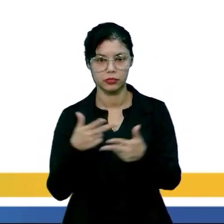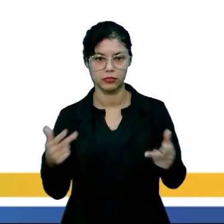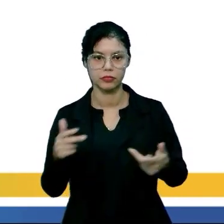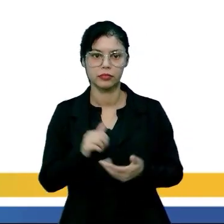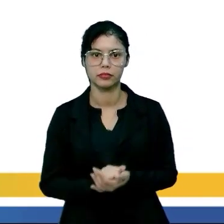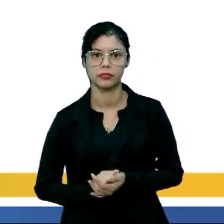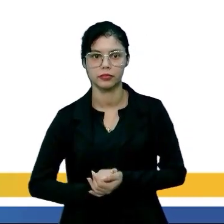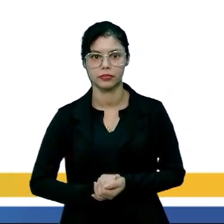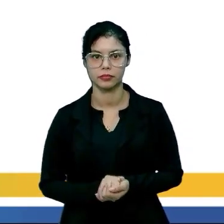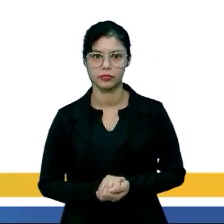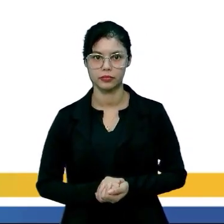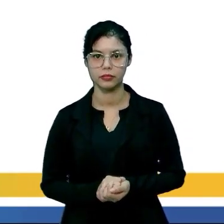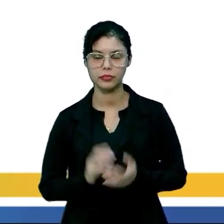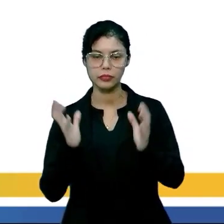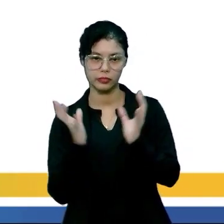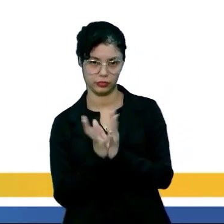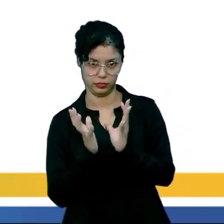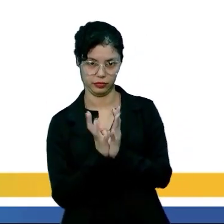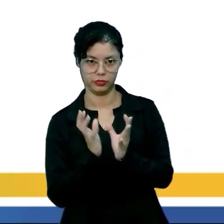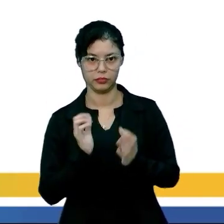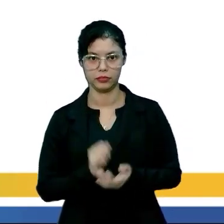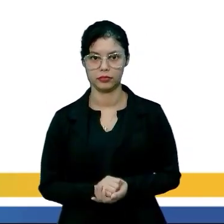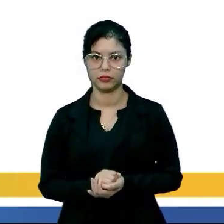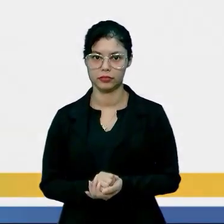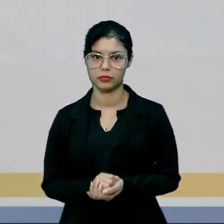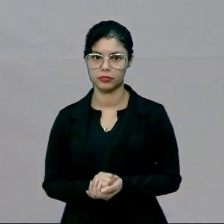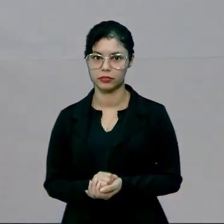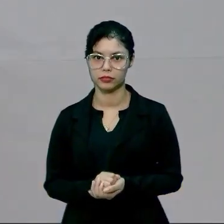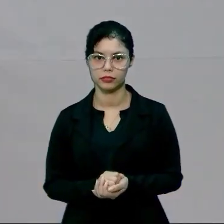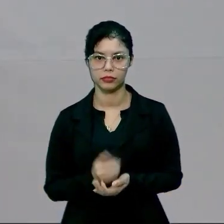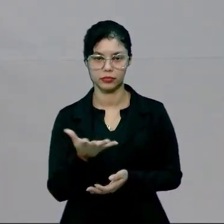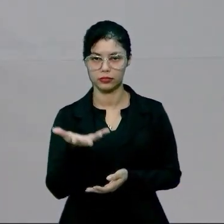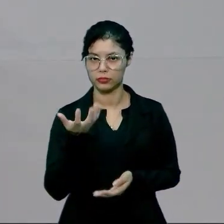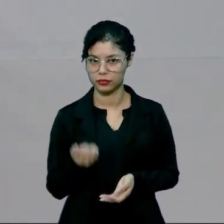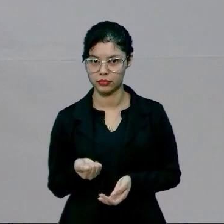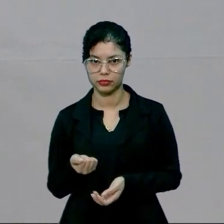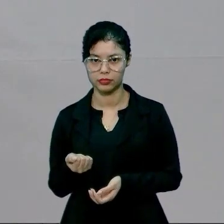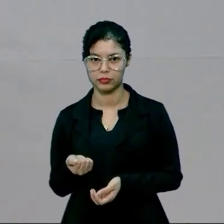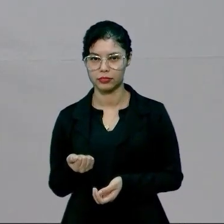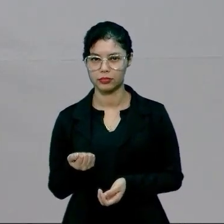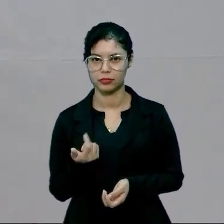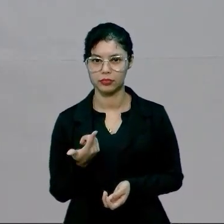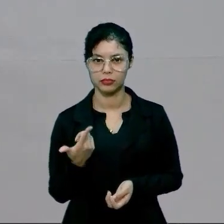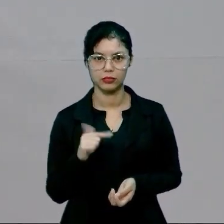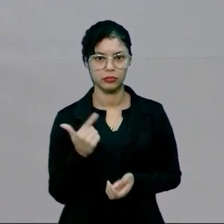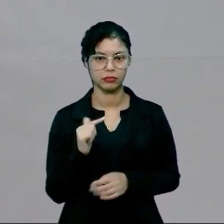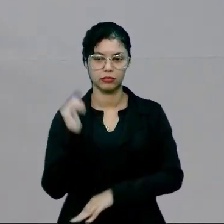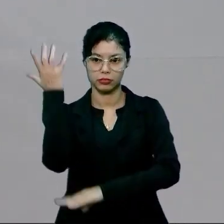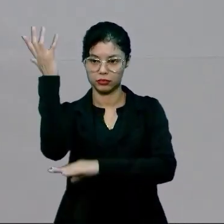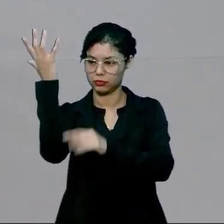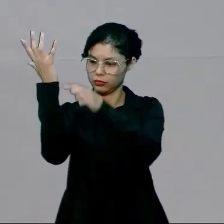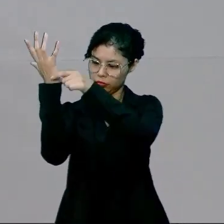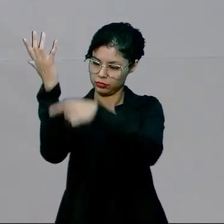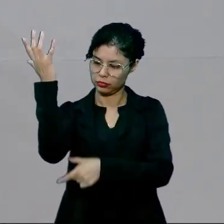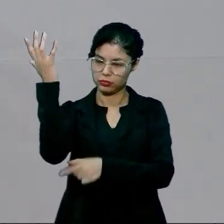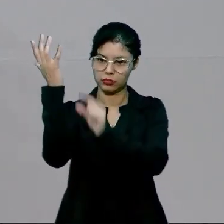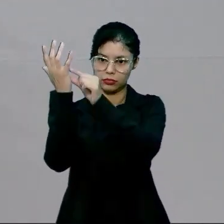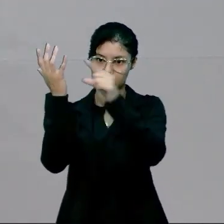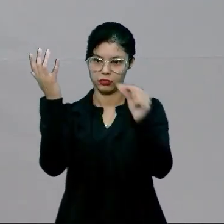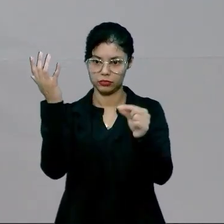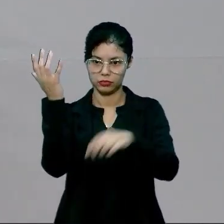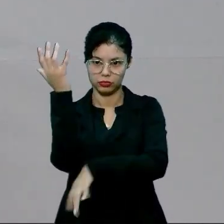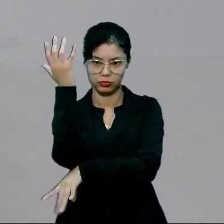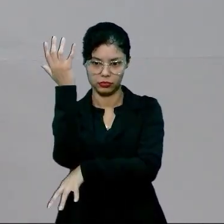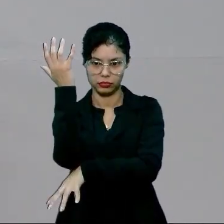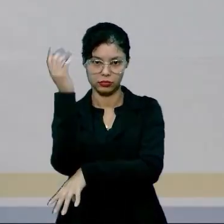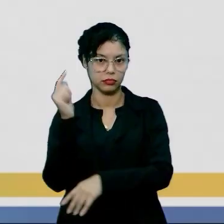pessoal, esse grupo, ele não tem caule, folha,